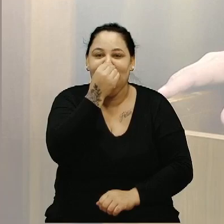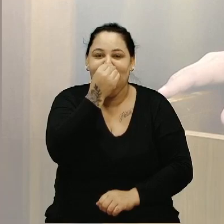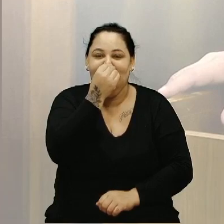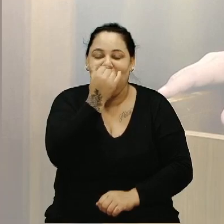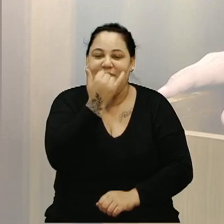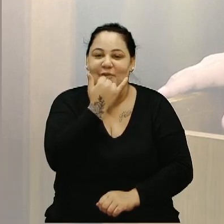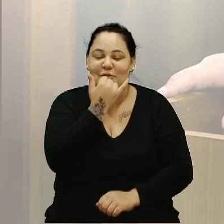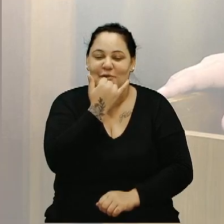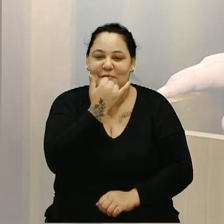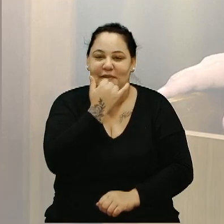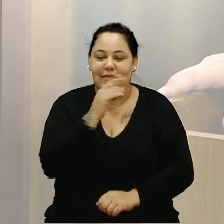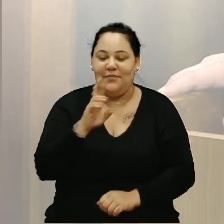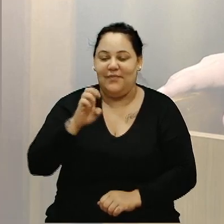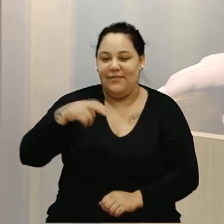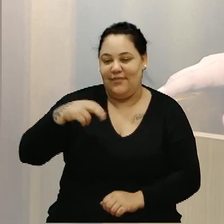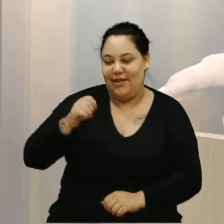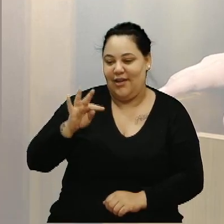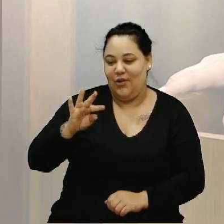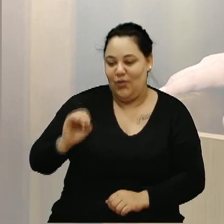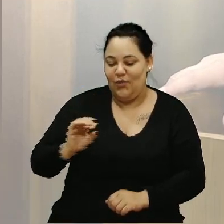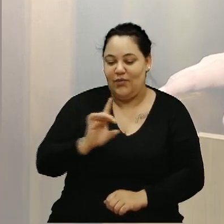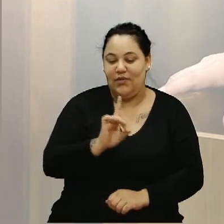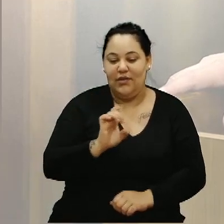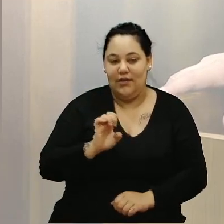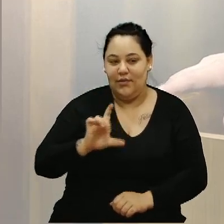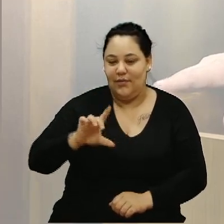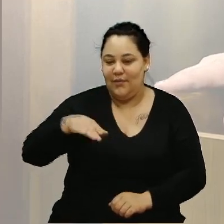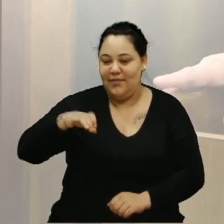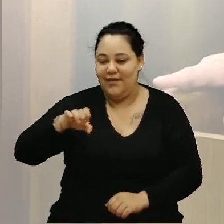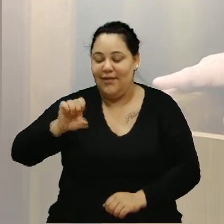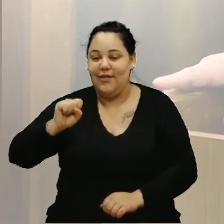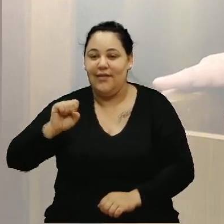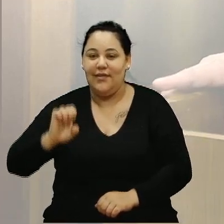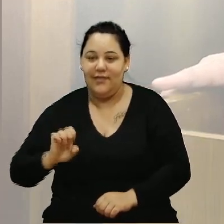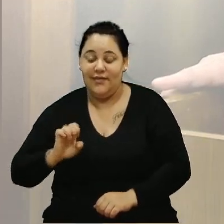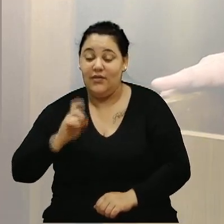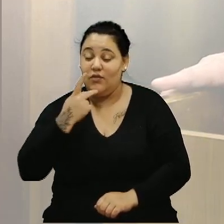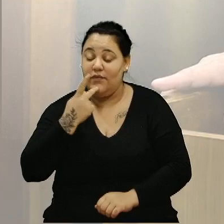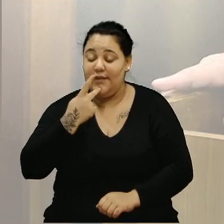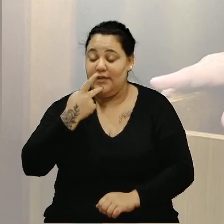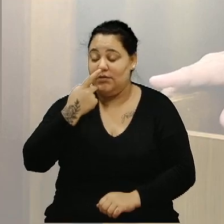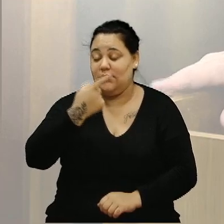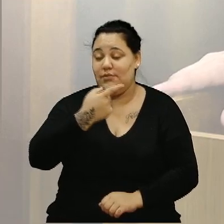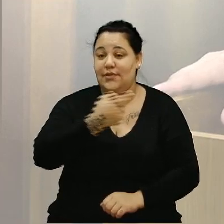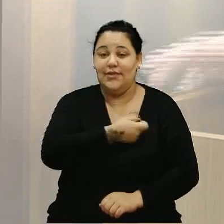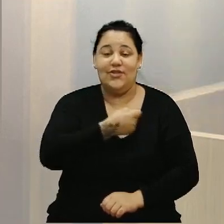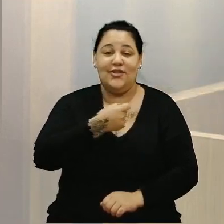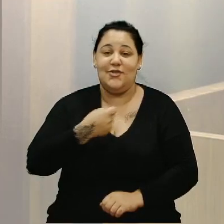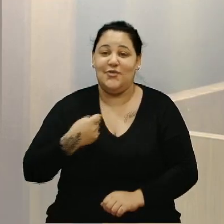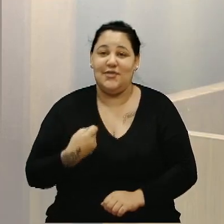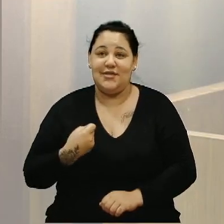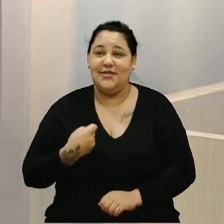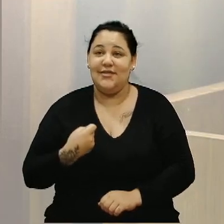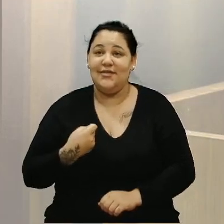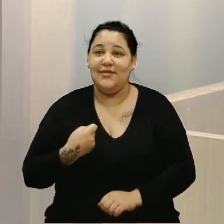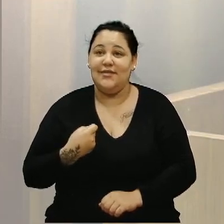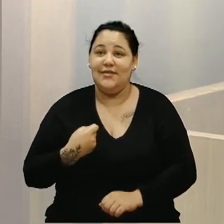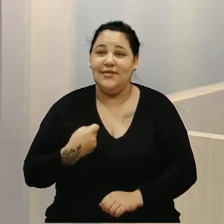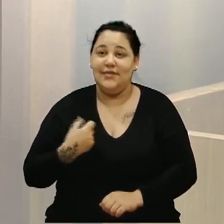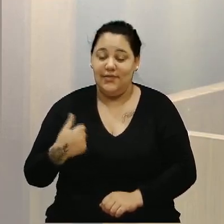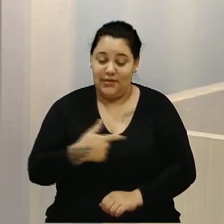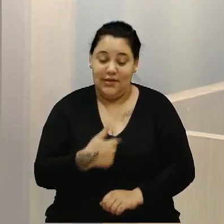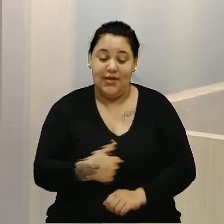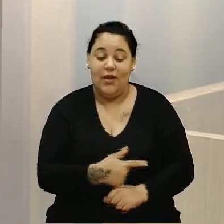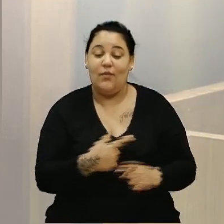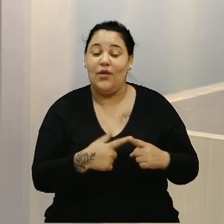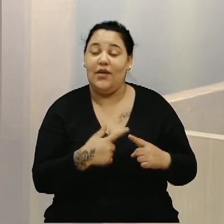em Galópolis. Eu estou trazendo esses dados, vereador Zanquim, que dizem respeito tanto da rede pública